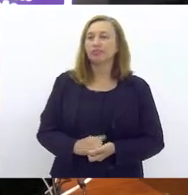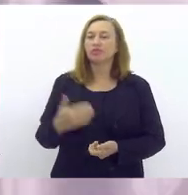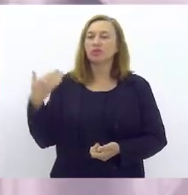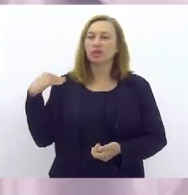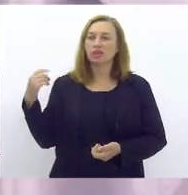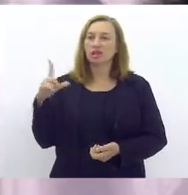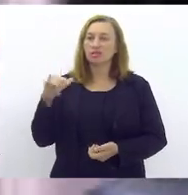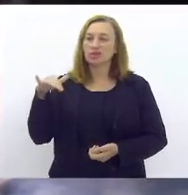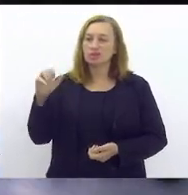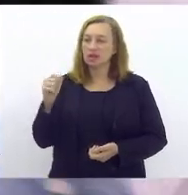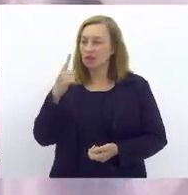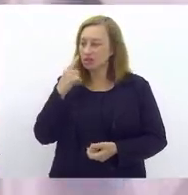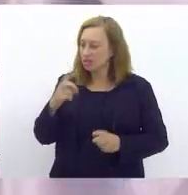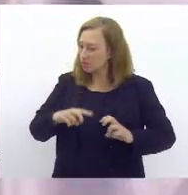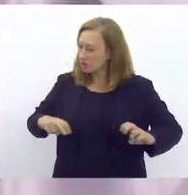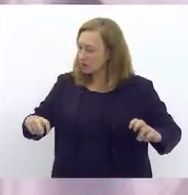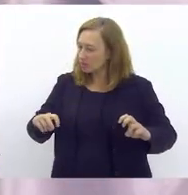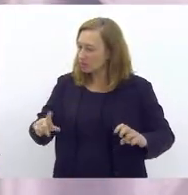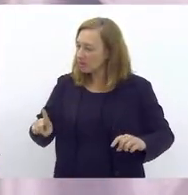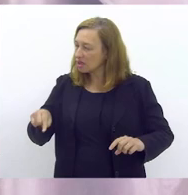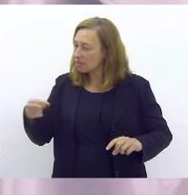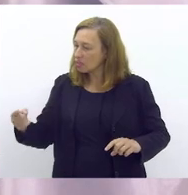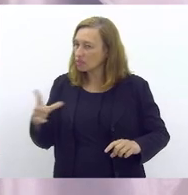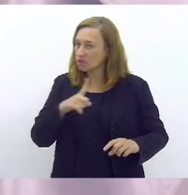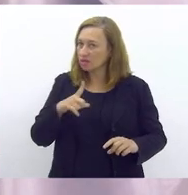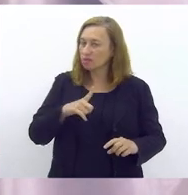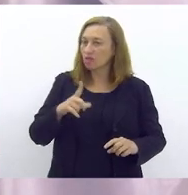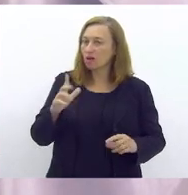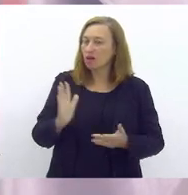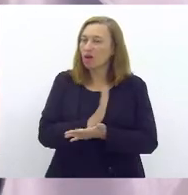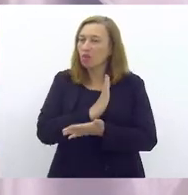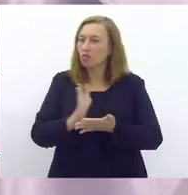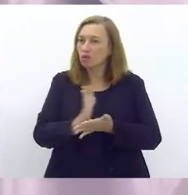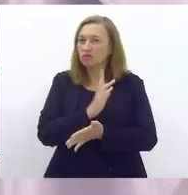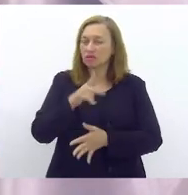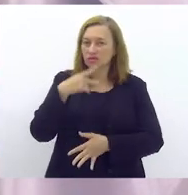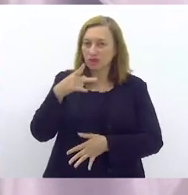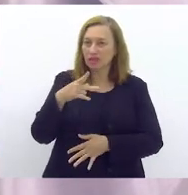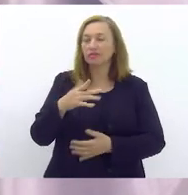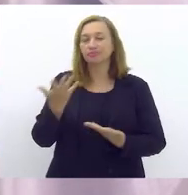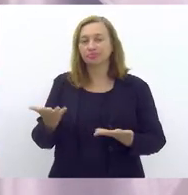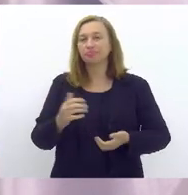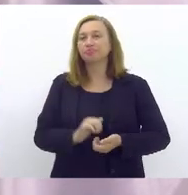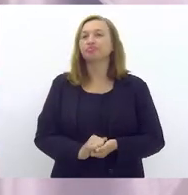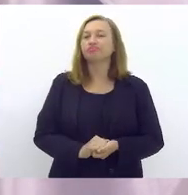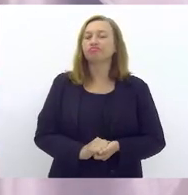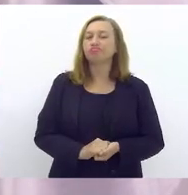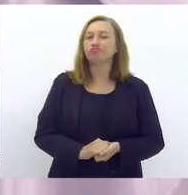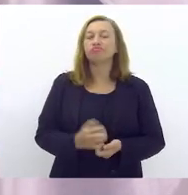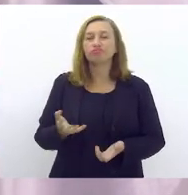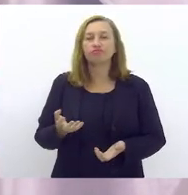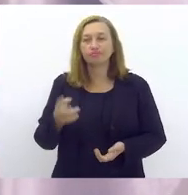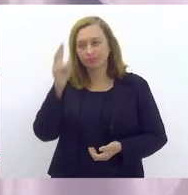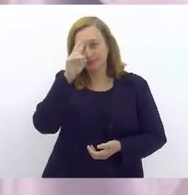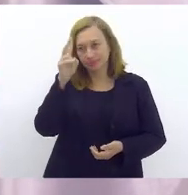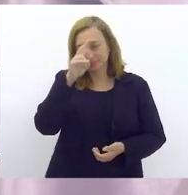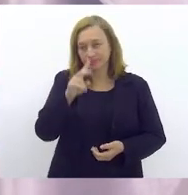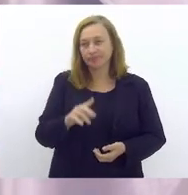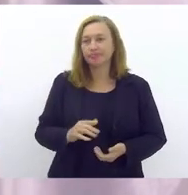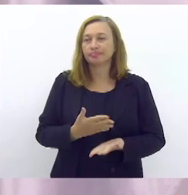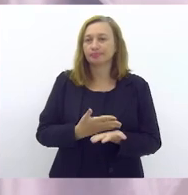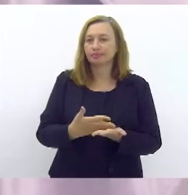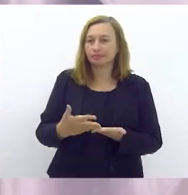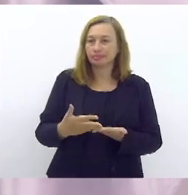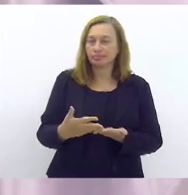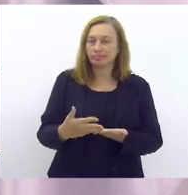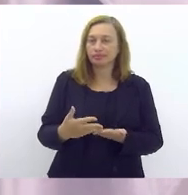essa é a nossa mesa, e depois teremos algumas falas do púlpito, né? A mesa é uma mesa estendida. Eu quero lembrar, então, para iniciar